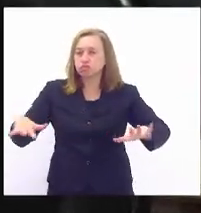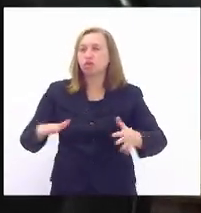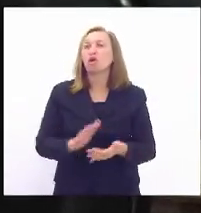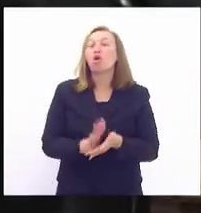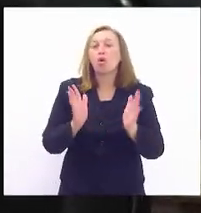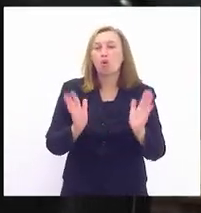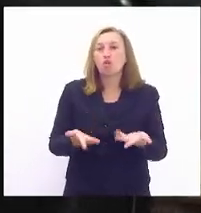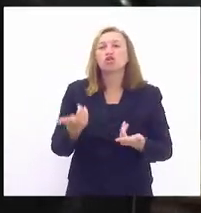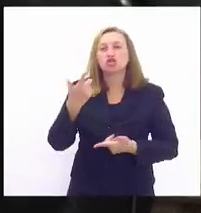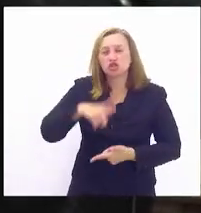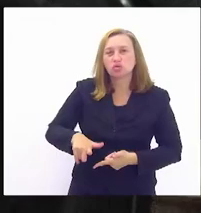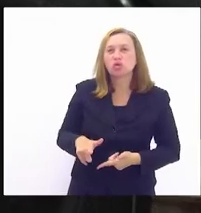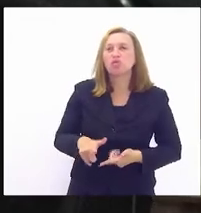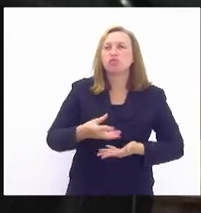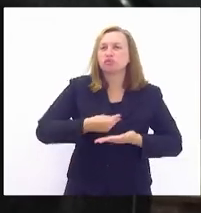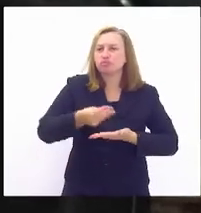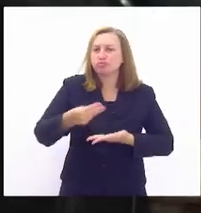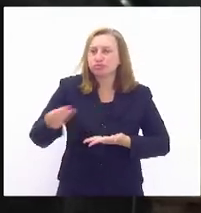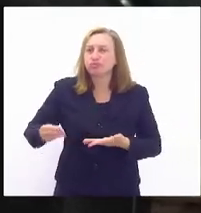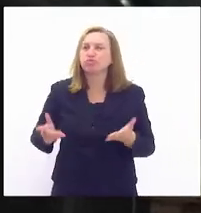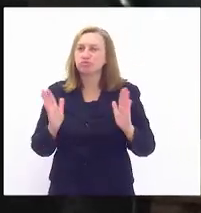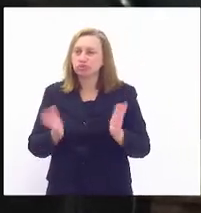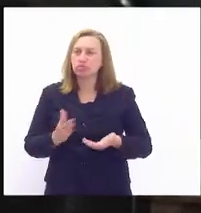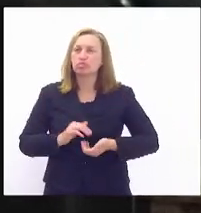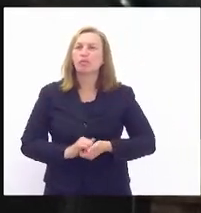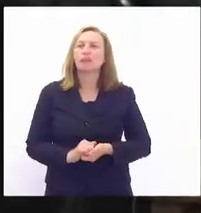uma quantidade aqui.